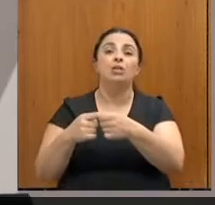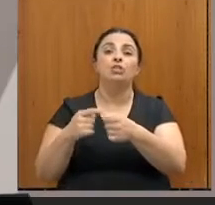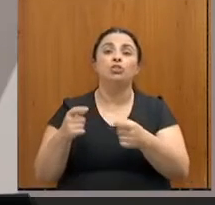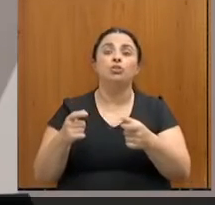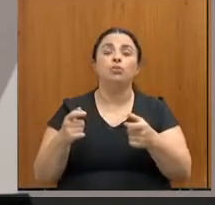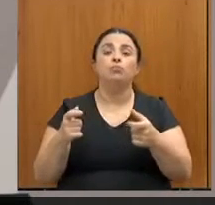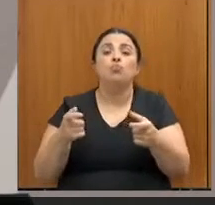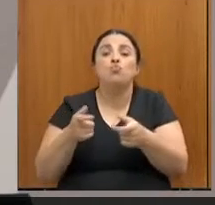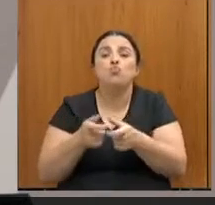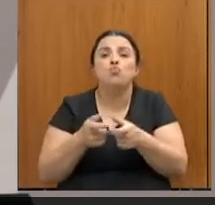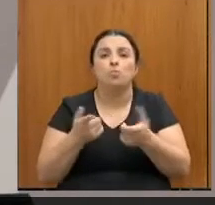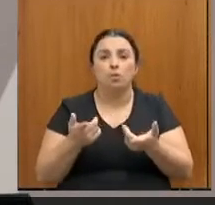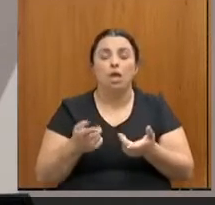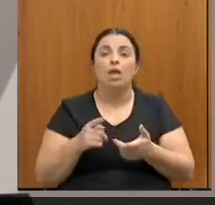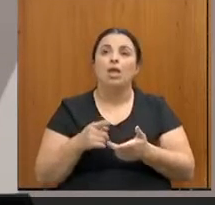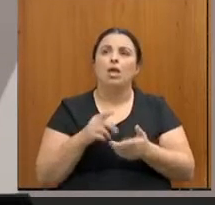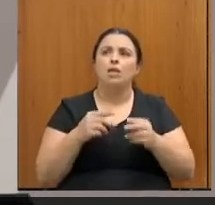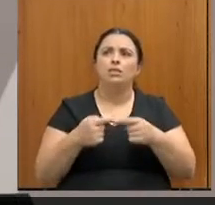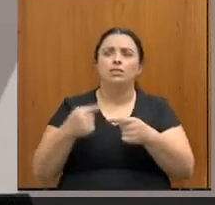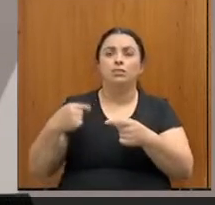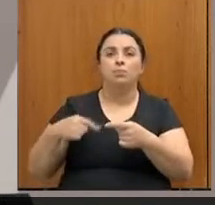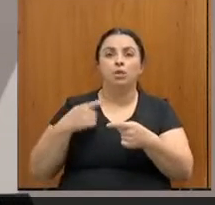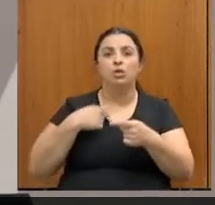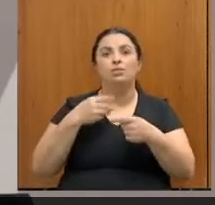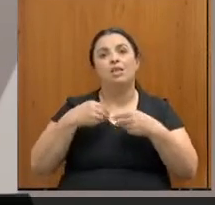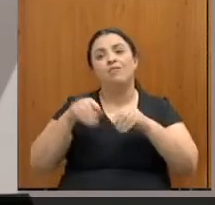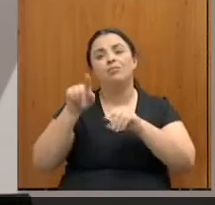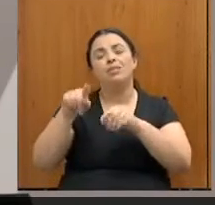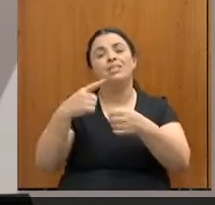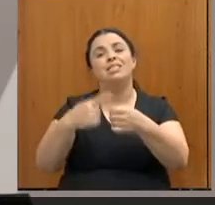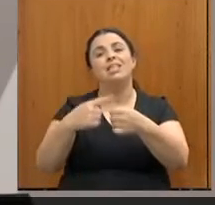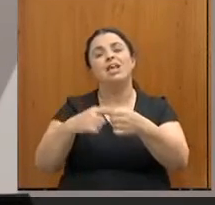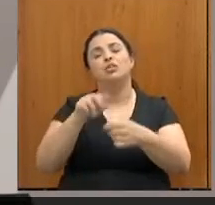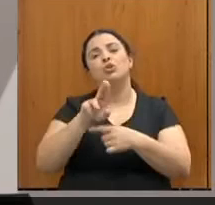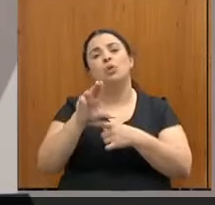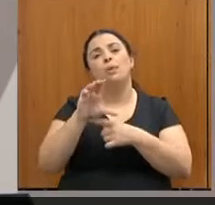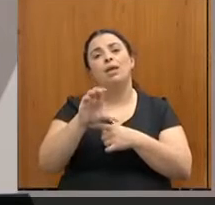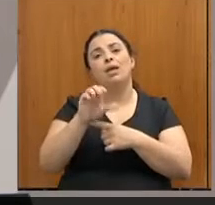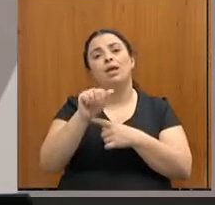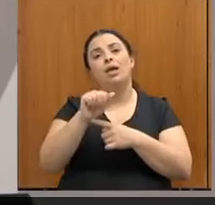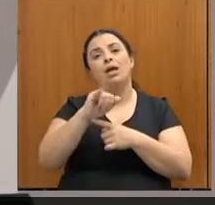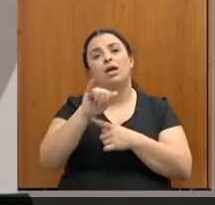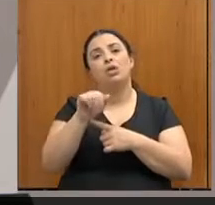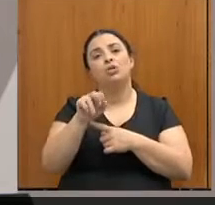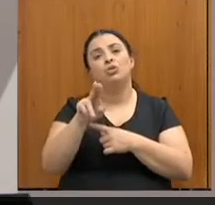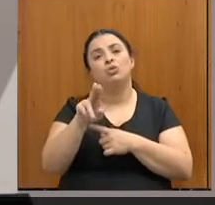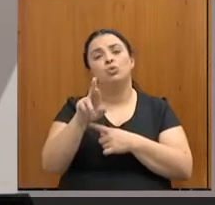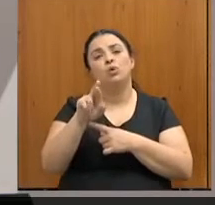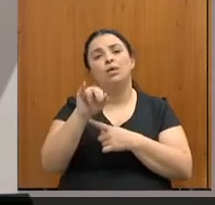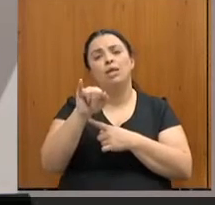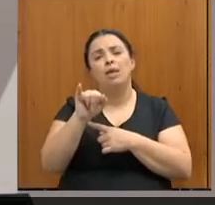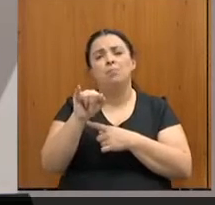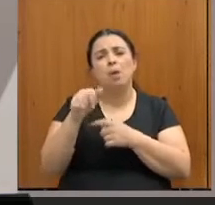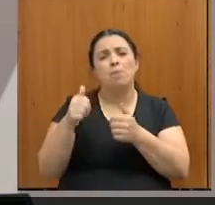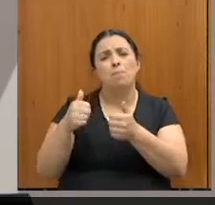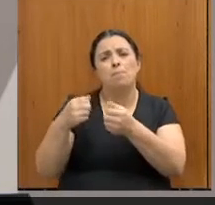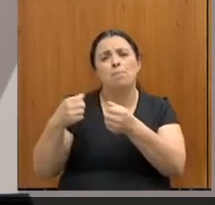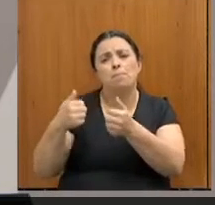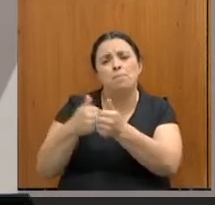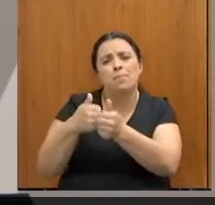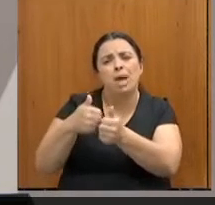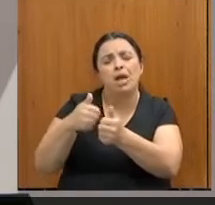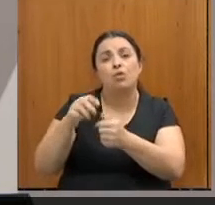semana nós levamos para a cidade Cajuri né que faz parte lá da a região da microrregião de Viçosa uma discussão